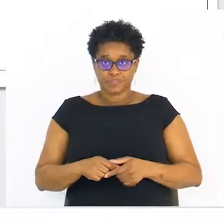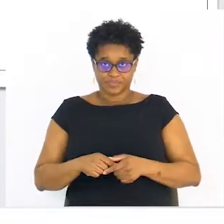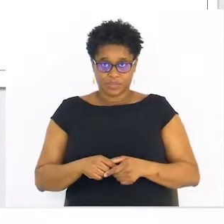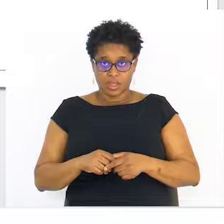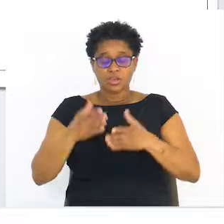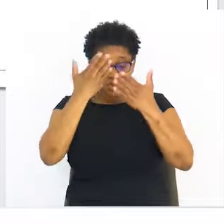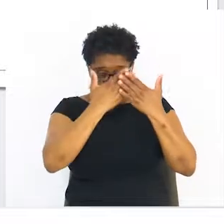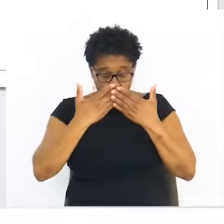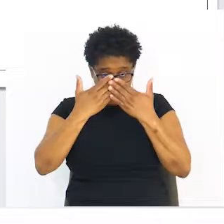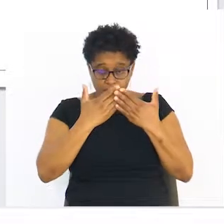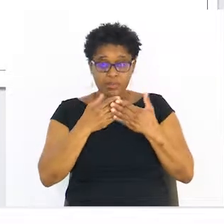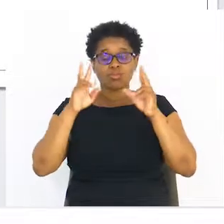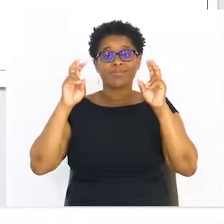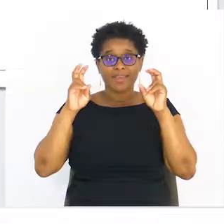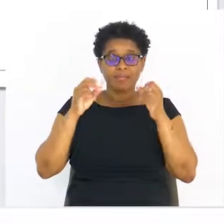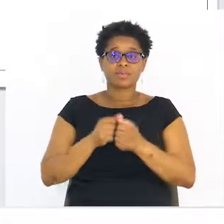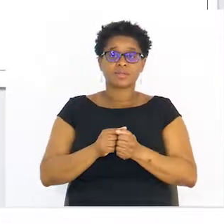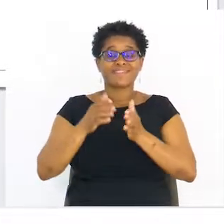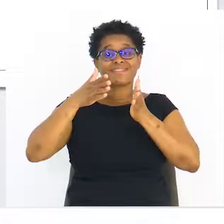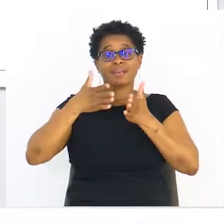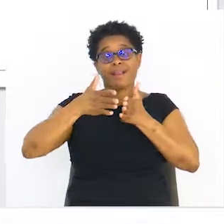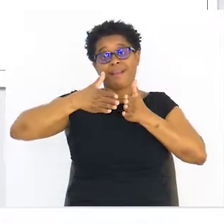Estudando o tema alargamento das áreas habitadas,